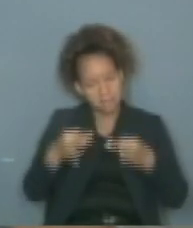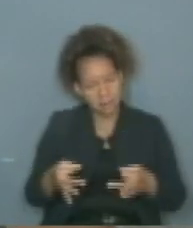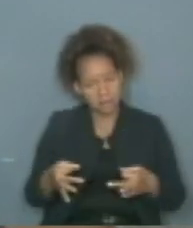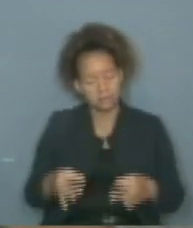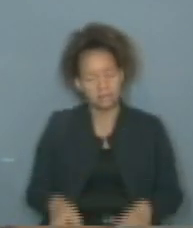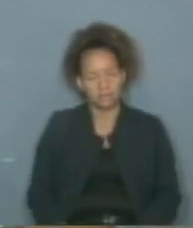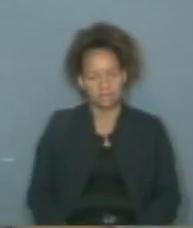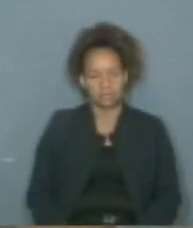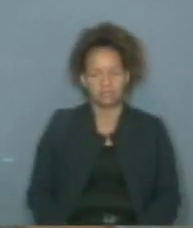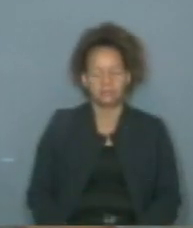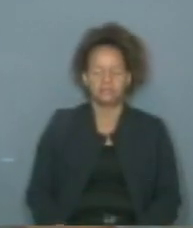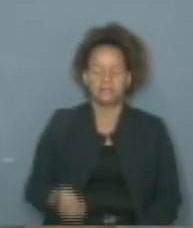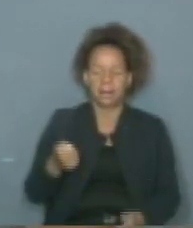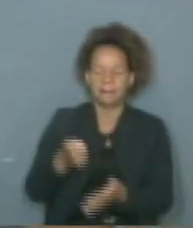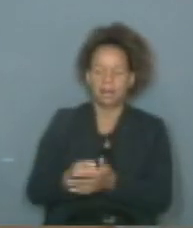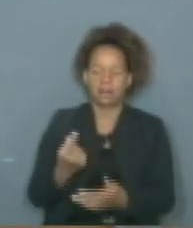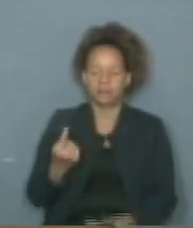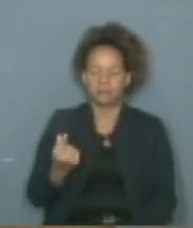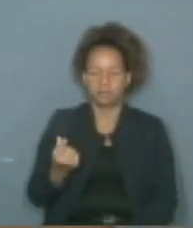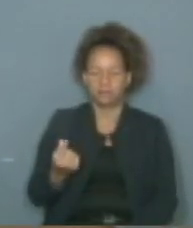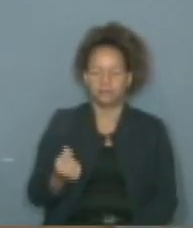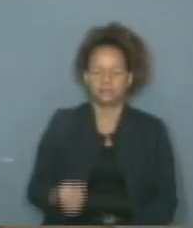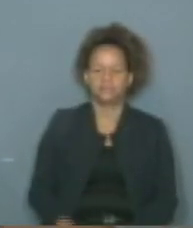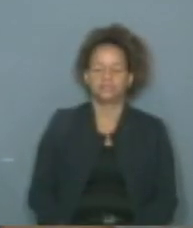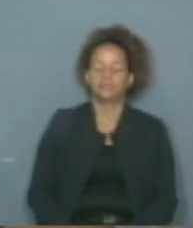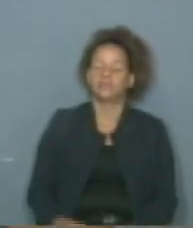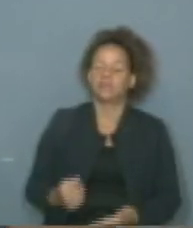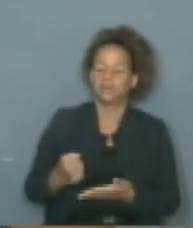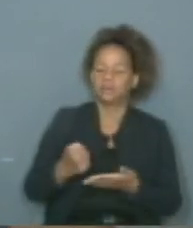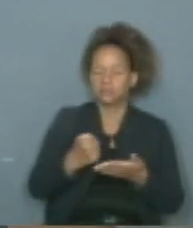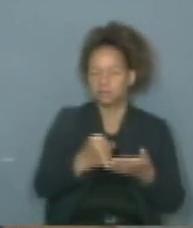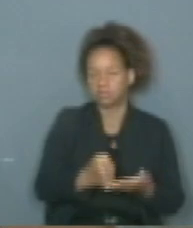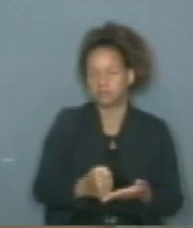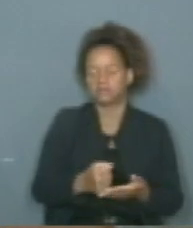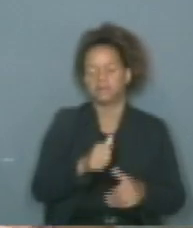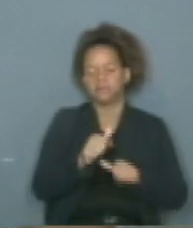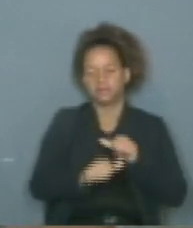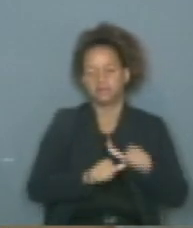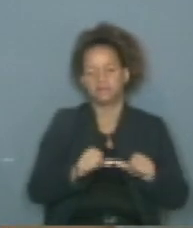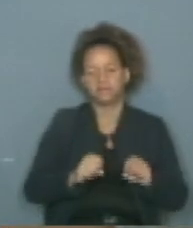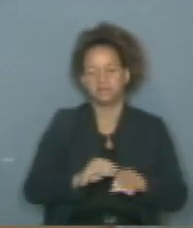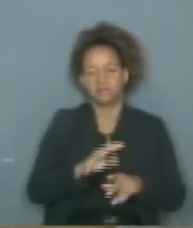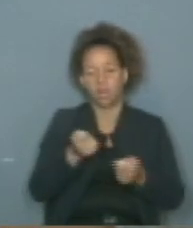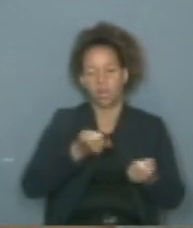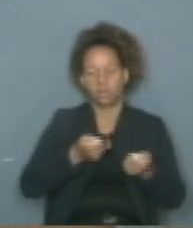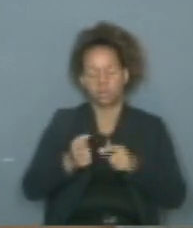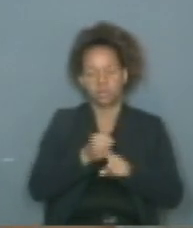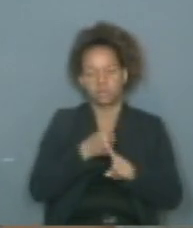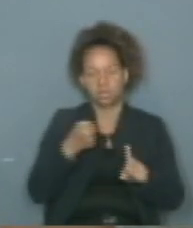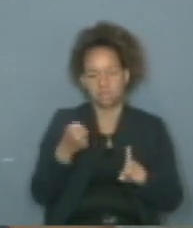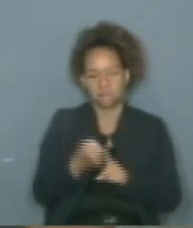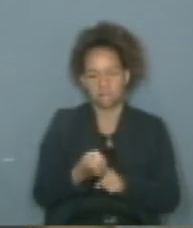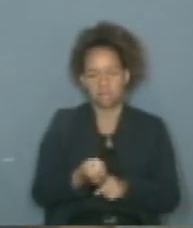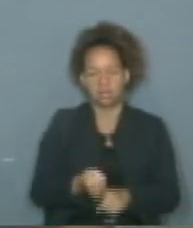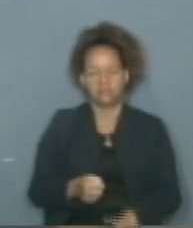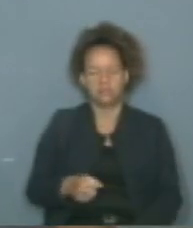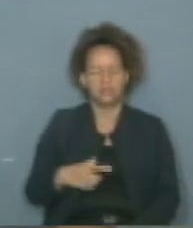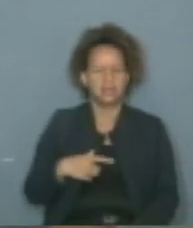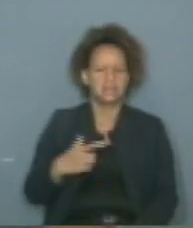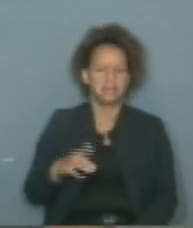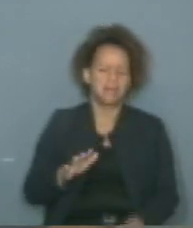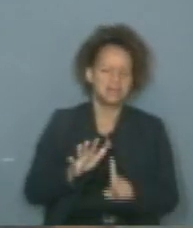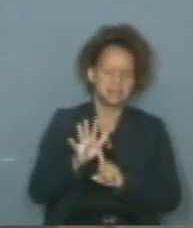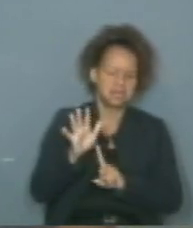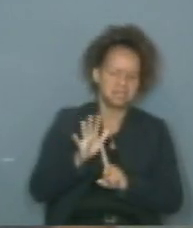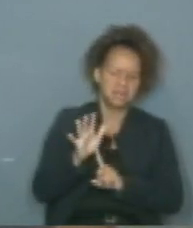para indenização, auxílio para reinstalação, transparência do controle social, cabia aí várias